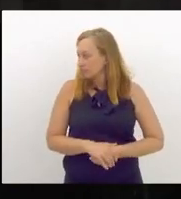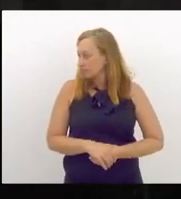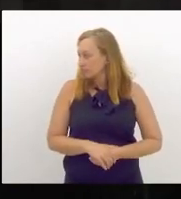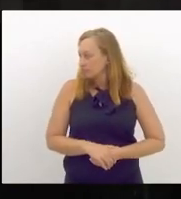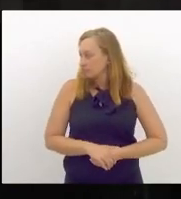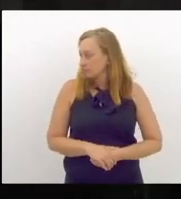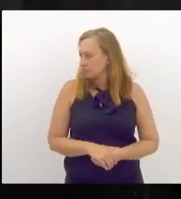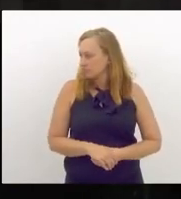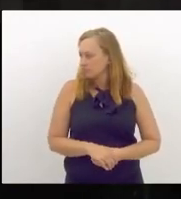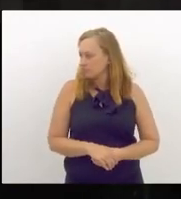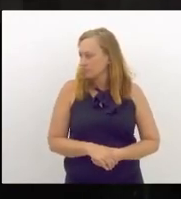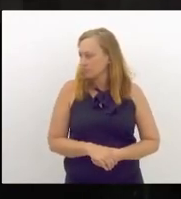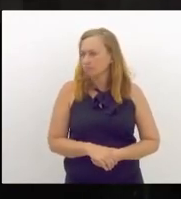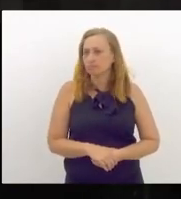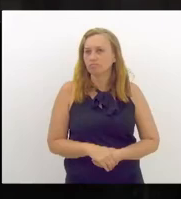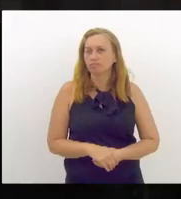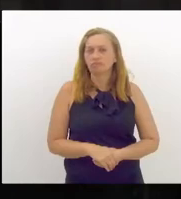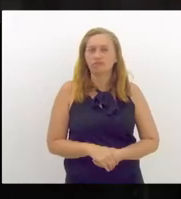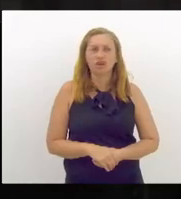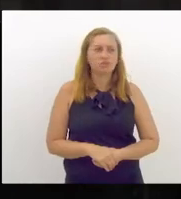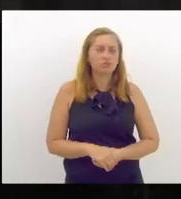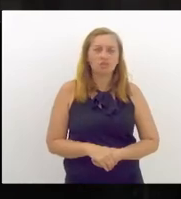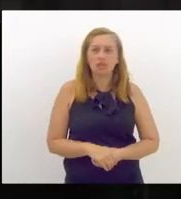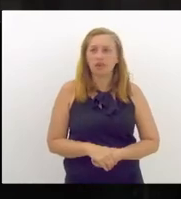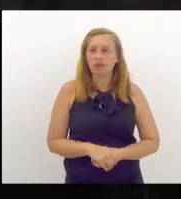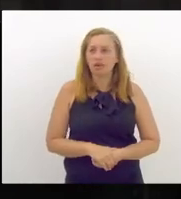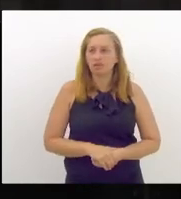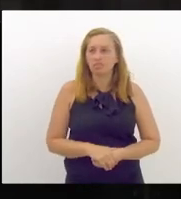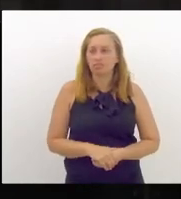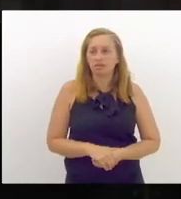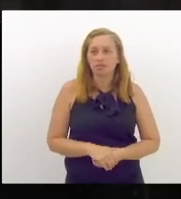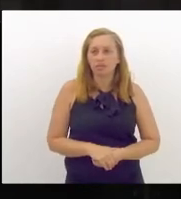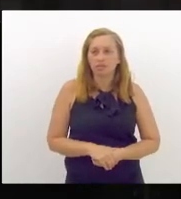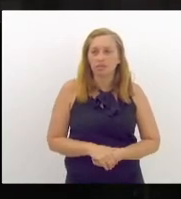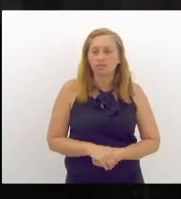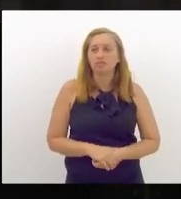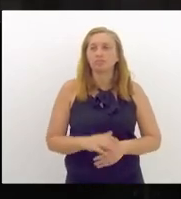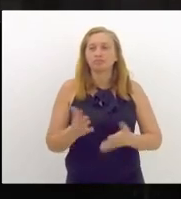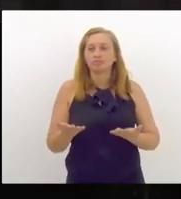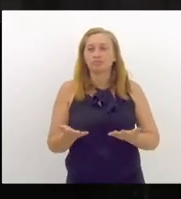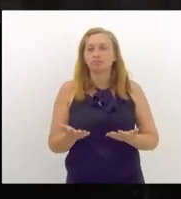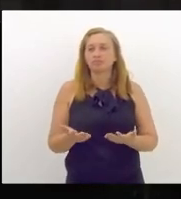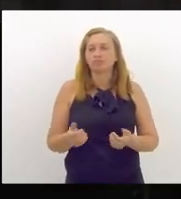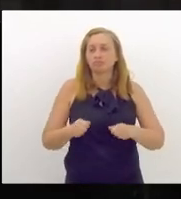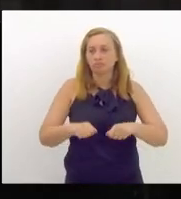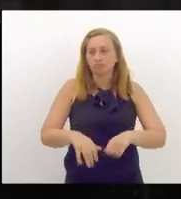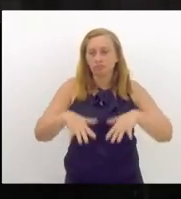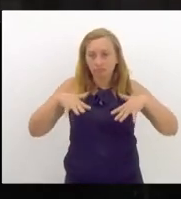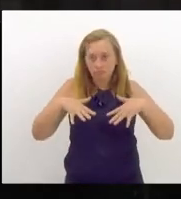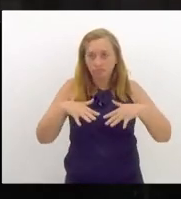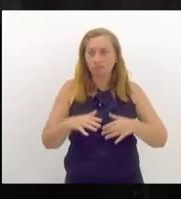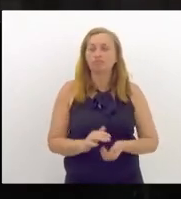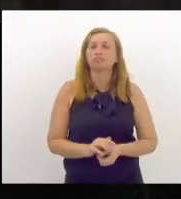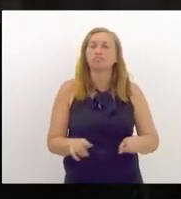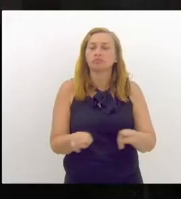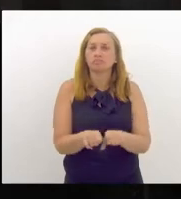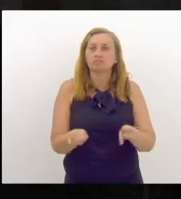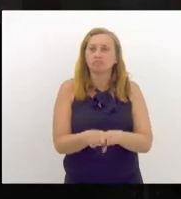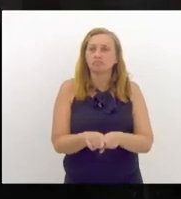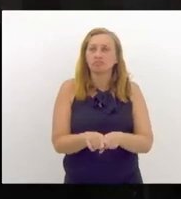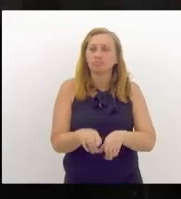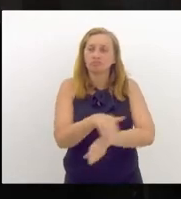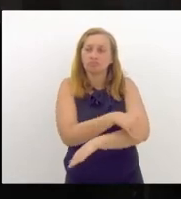falas que eu tenho escutado aqui e não só aqui nessa casa nessa plenária mas até pelas ruas